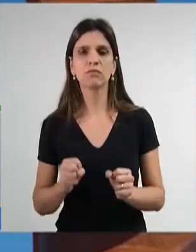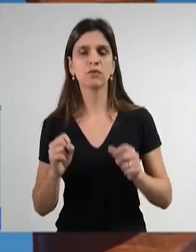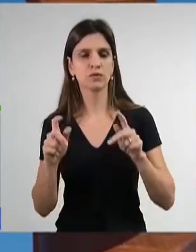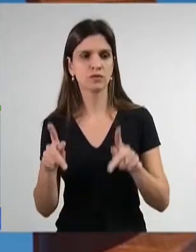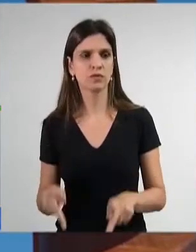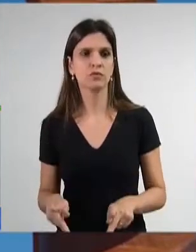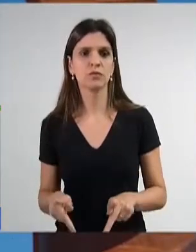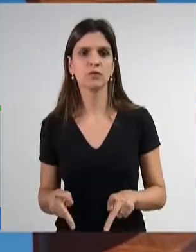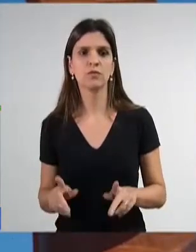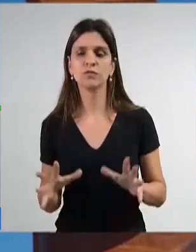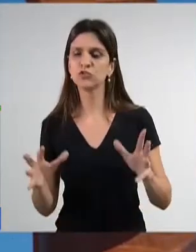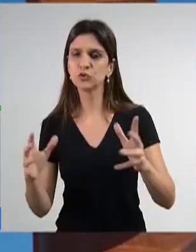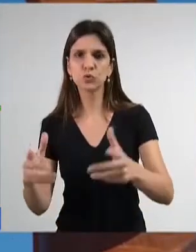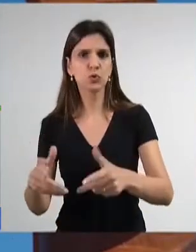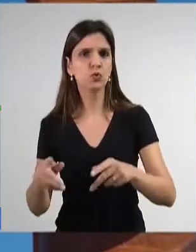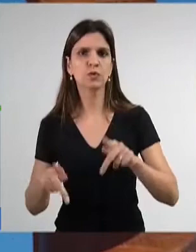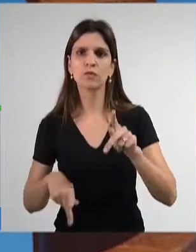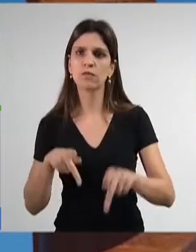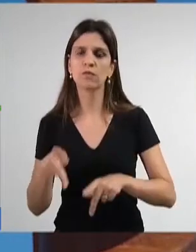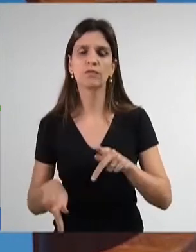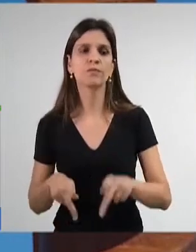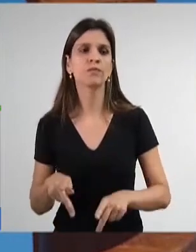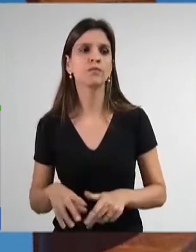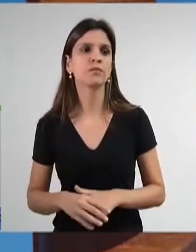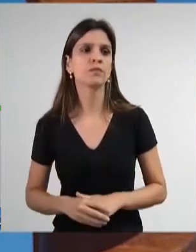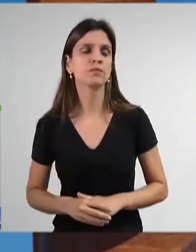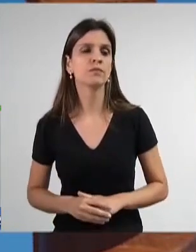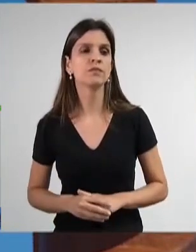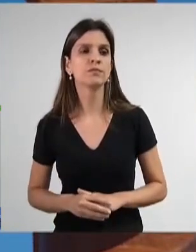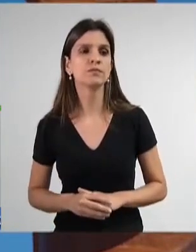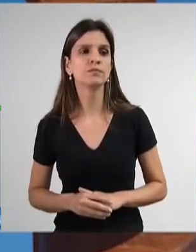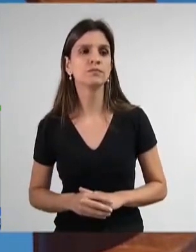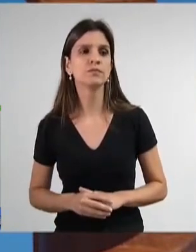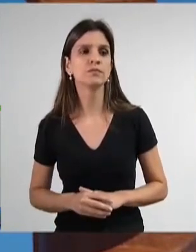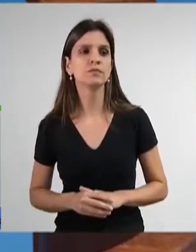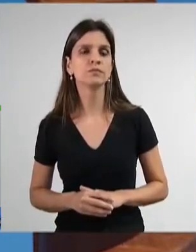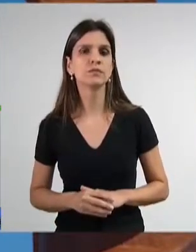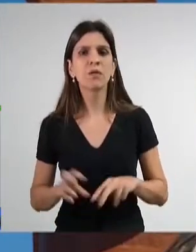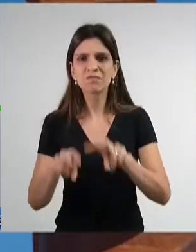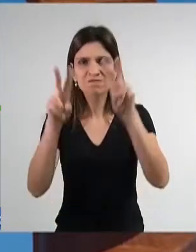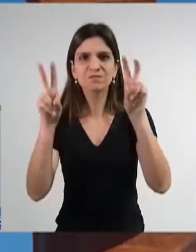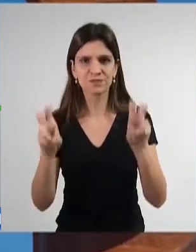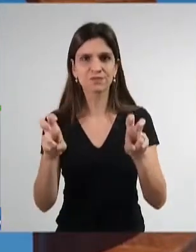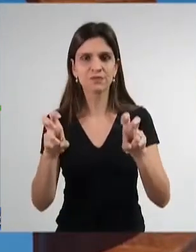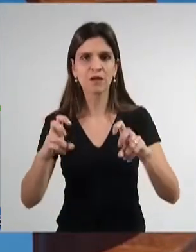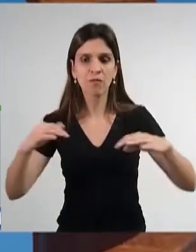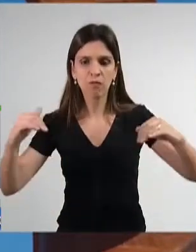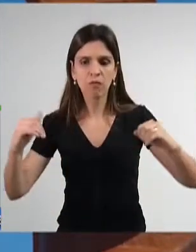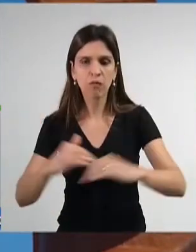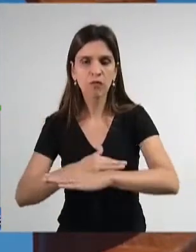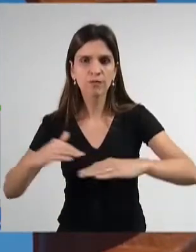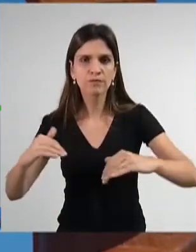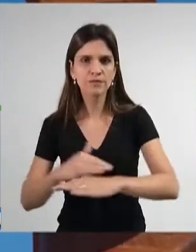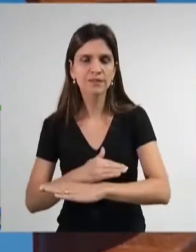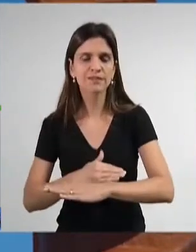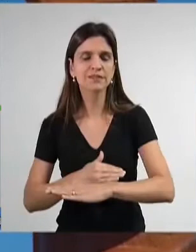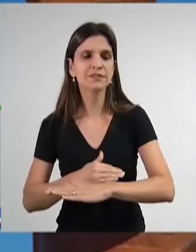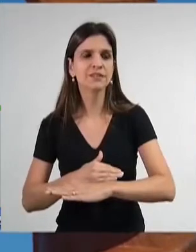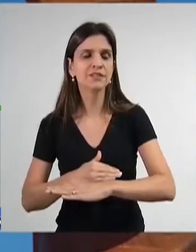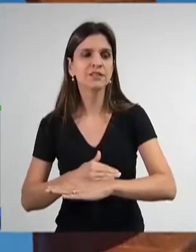tenho defendido aqui nessa tribuna que a matéria trânsito deveria constar